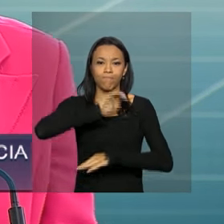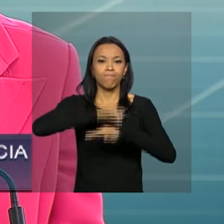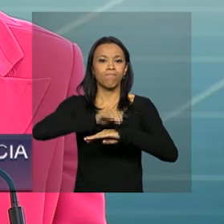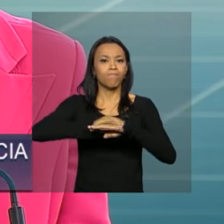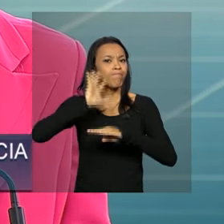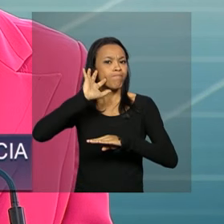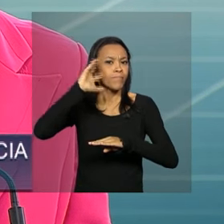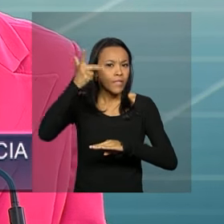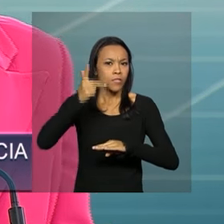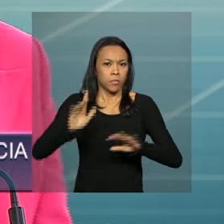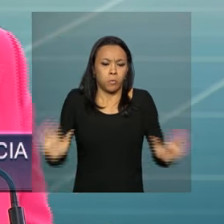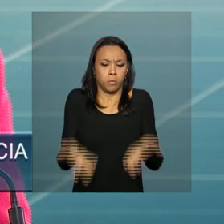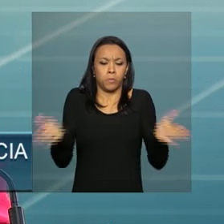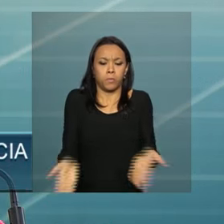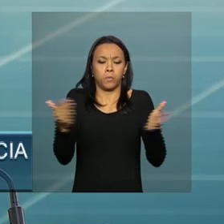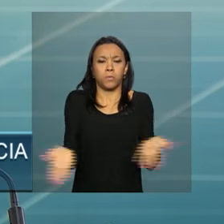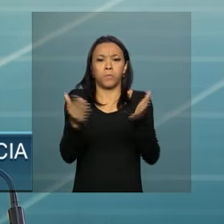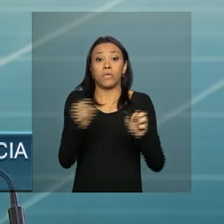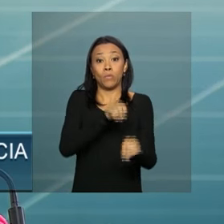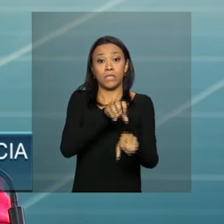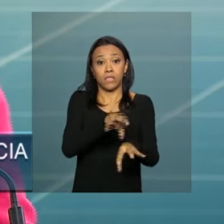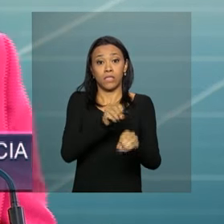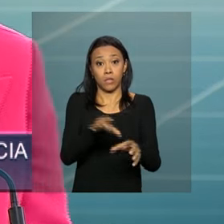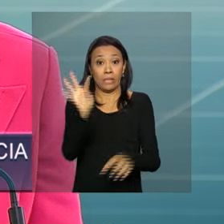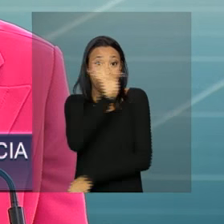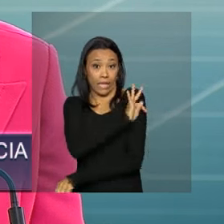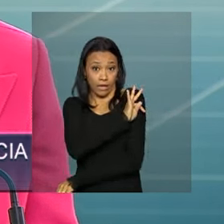decidimos que investir em educação técnico-profissional era